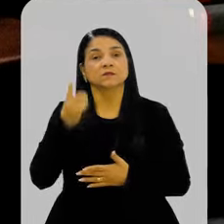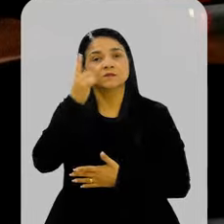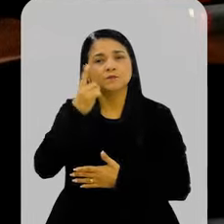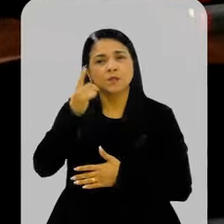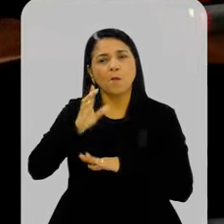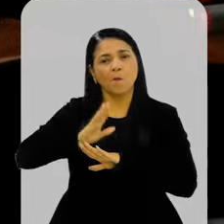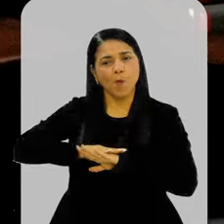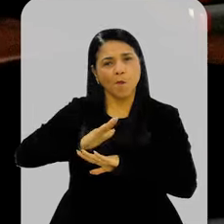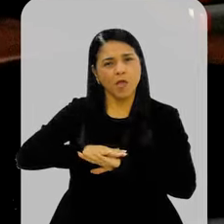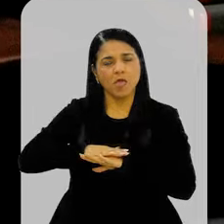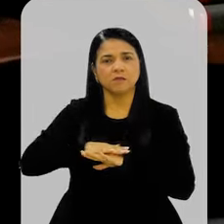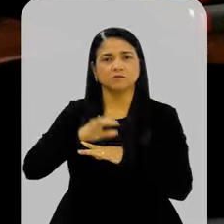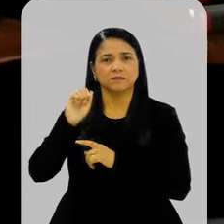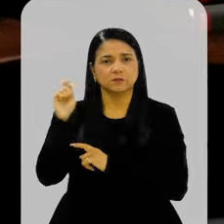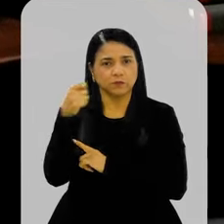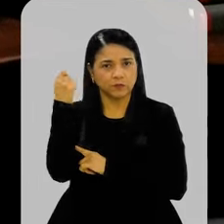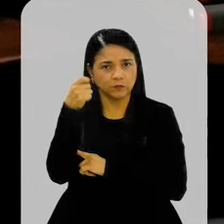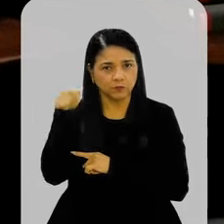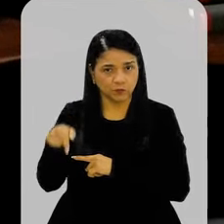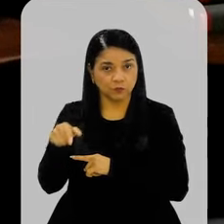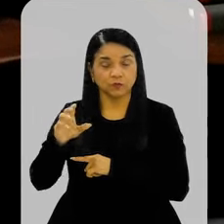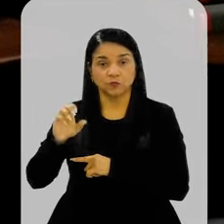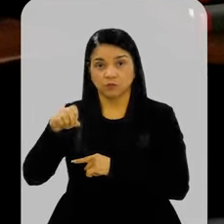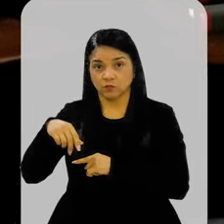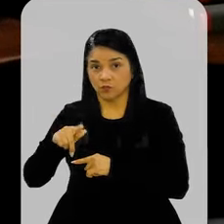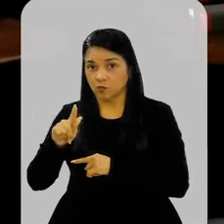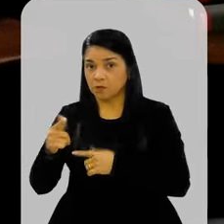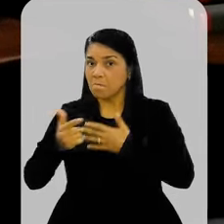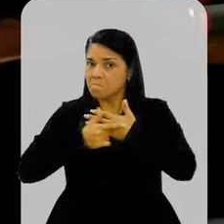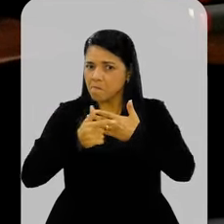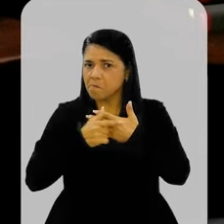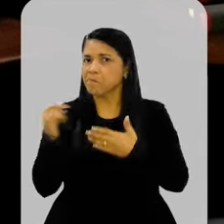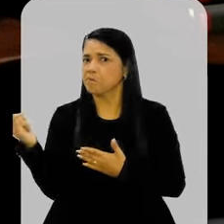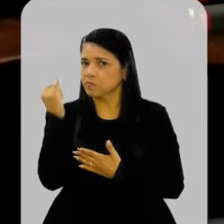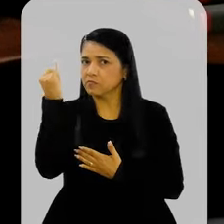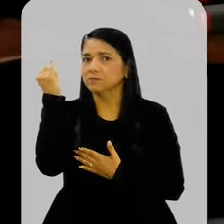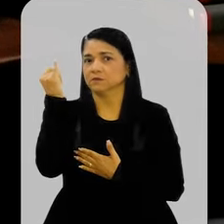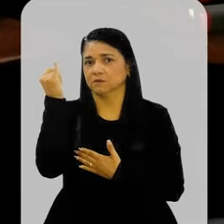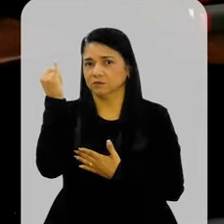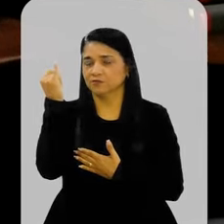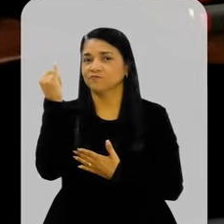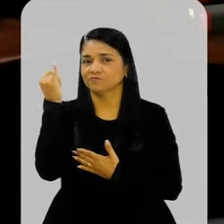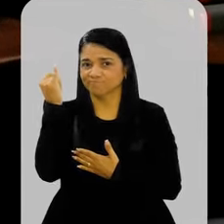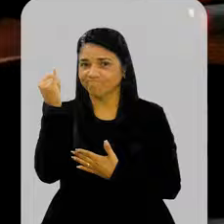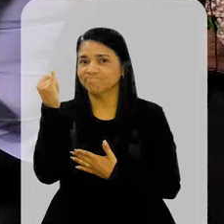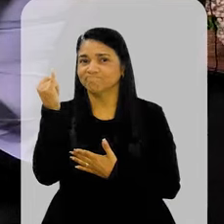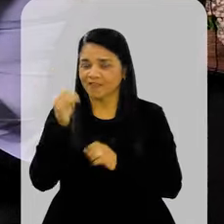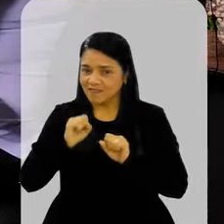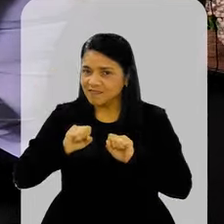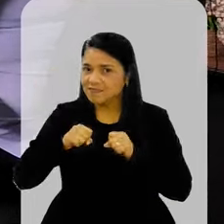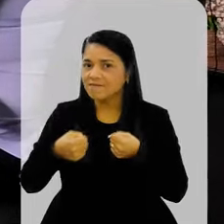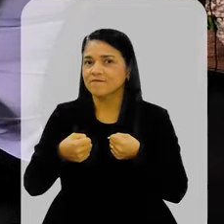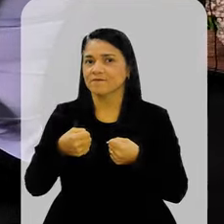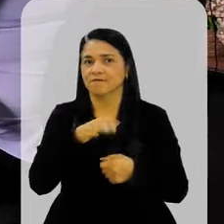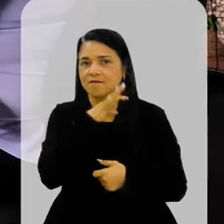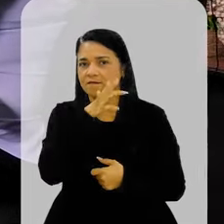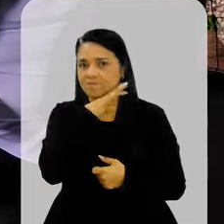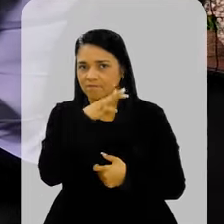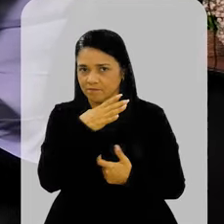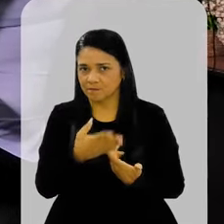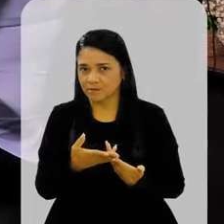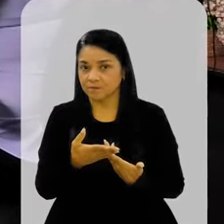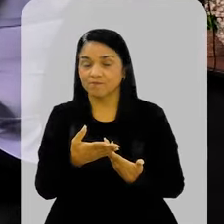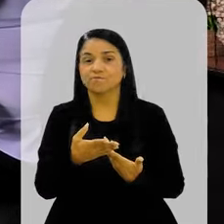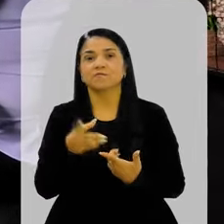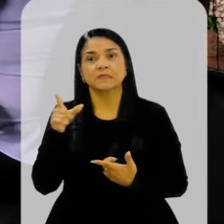Deputada, nesse momento, né, nessa tragédia toda, as ONGs, elas tiveram um papel fundamental, né? As ONGs que fazem a